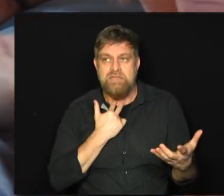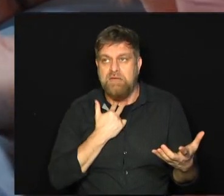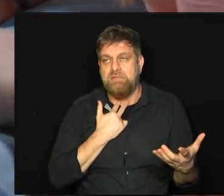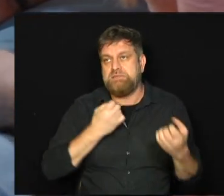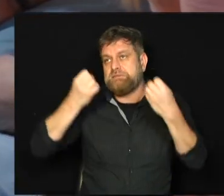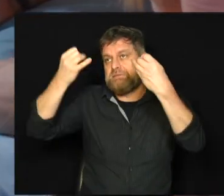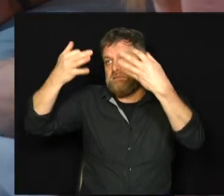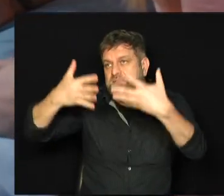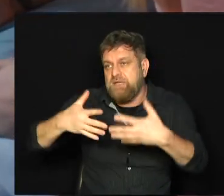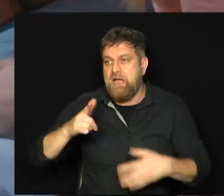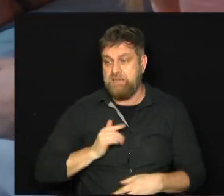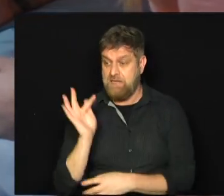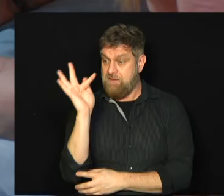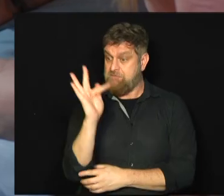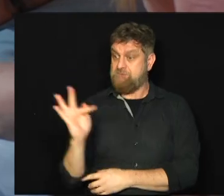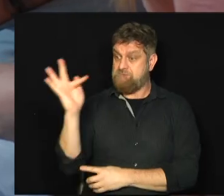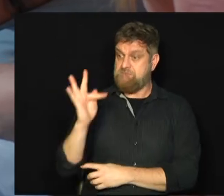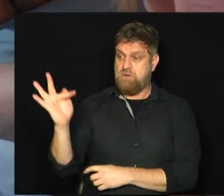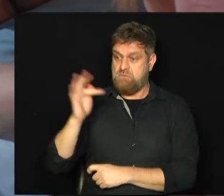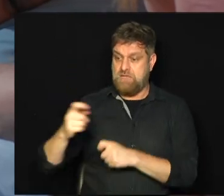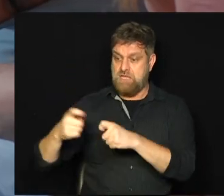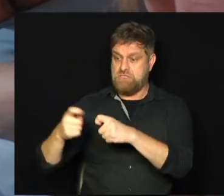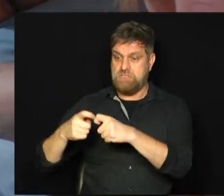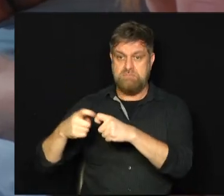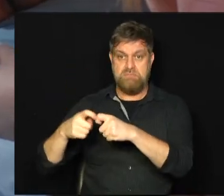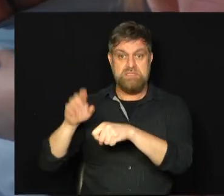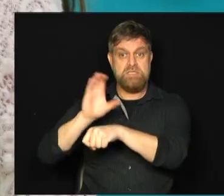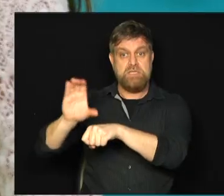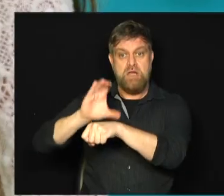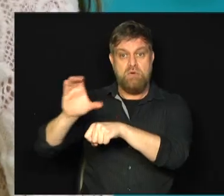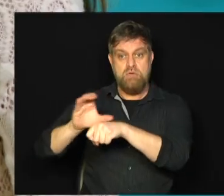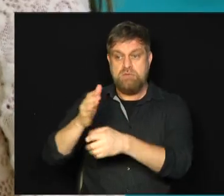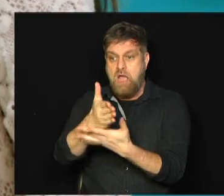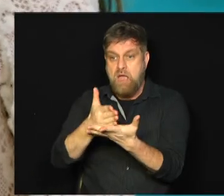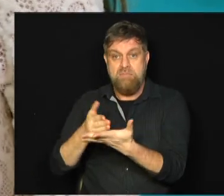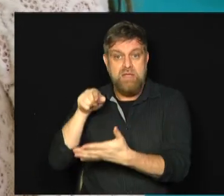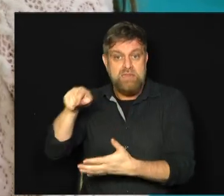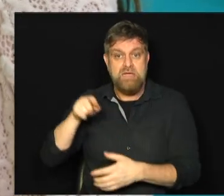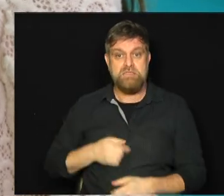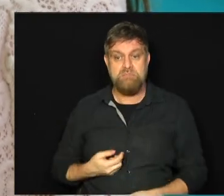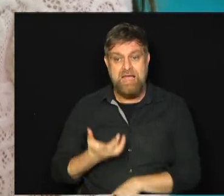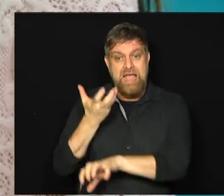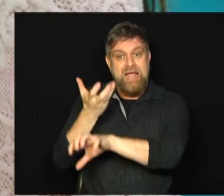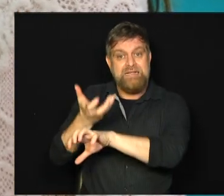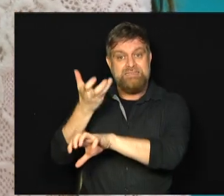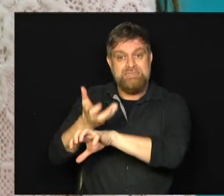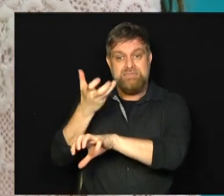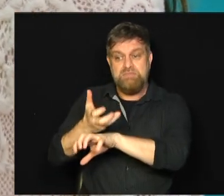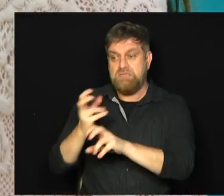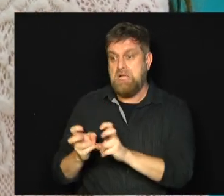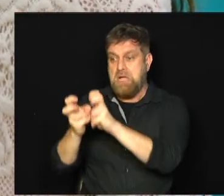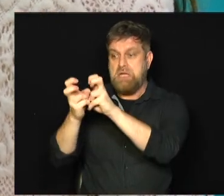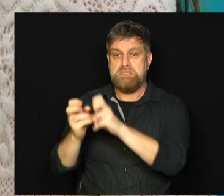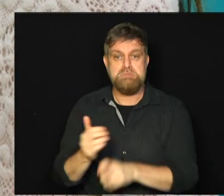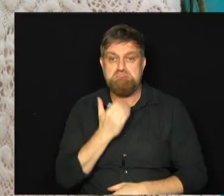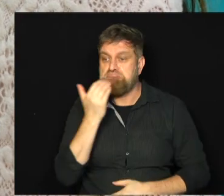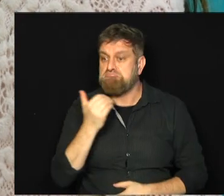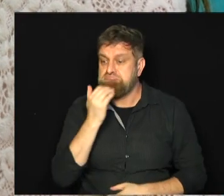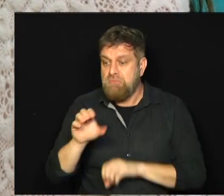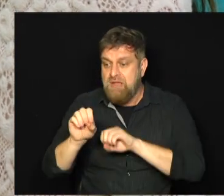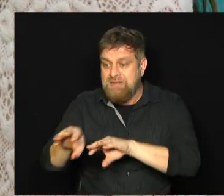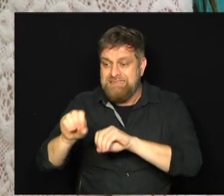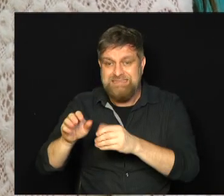justifica ter faculdades de medicina, quase a metade delas, que não ensinam oncologia nem no conteúdo